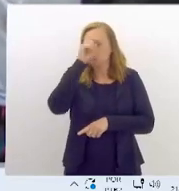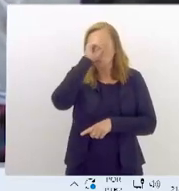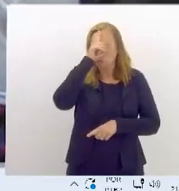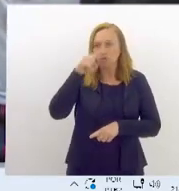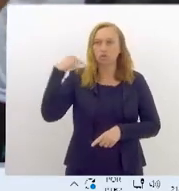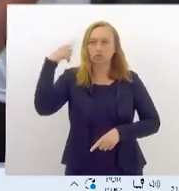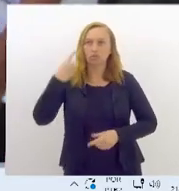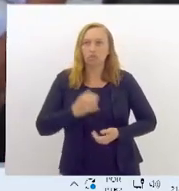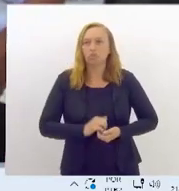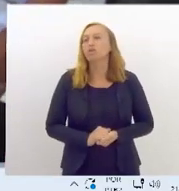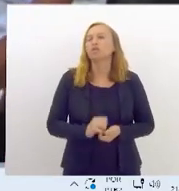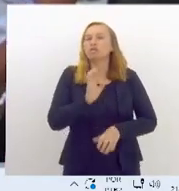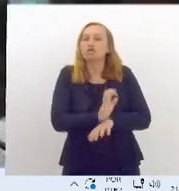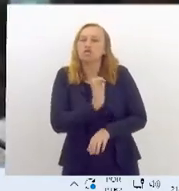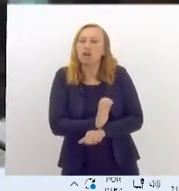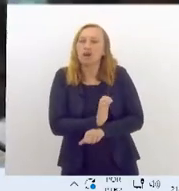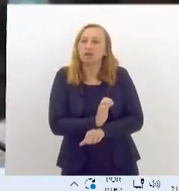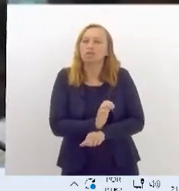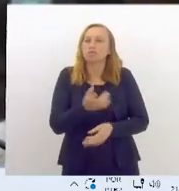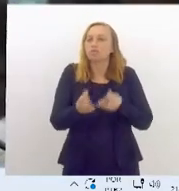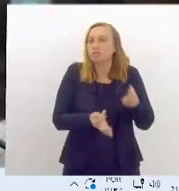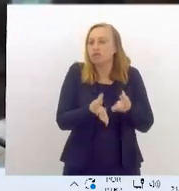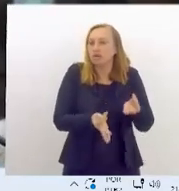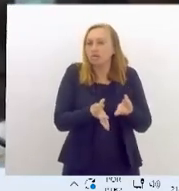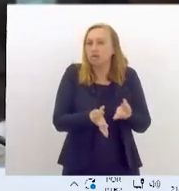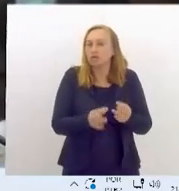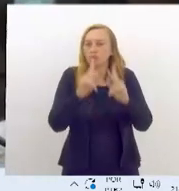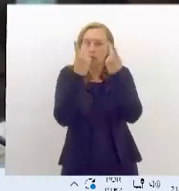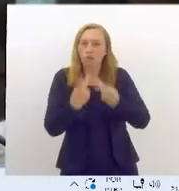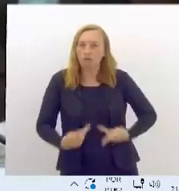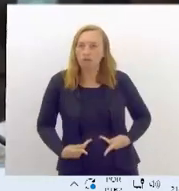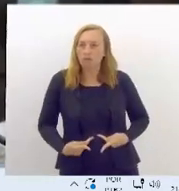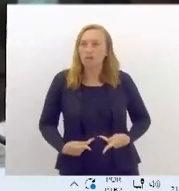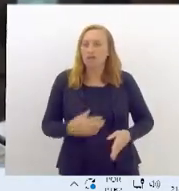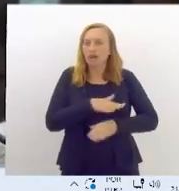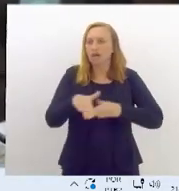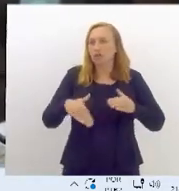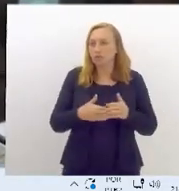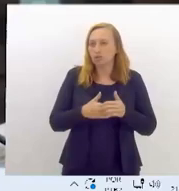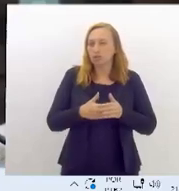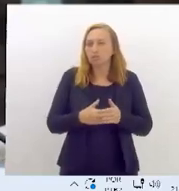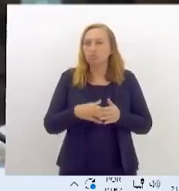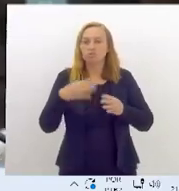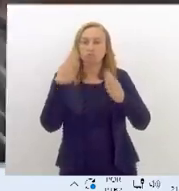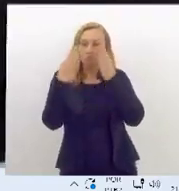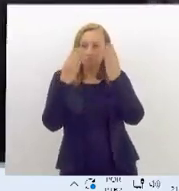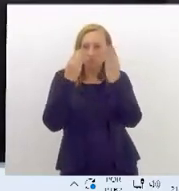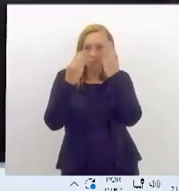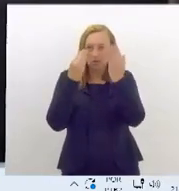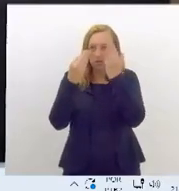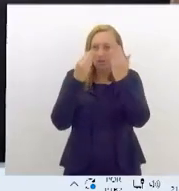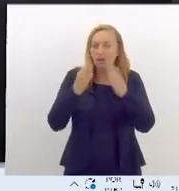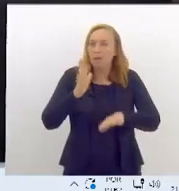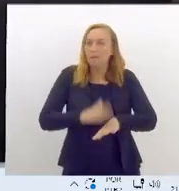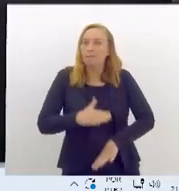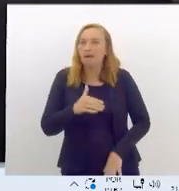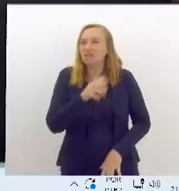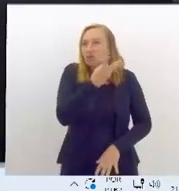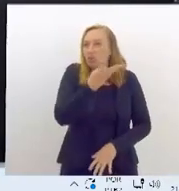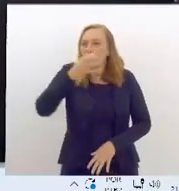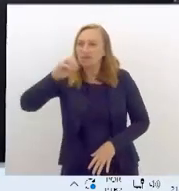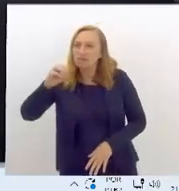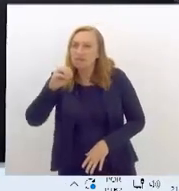fim dos manicômios no estado e o tratamento humanizado aos pacientes psiquiátricos tem mais de